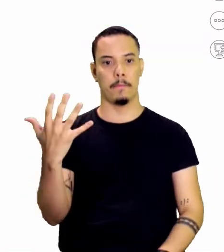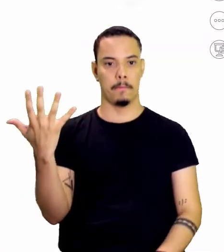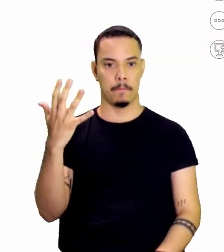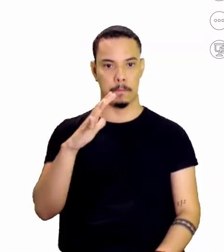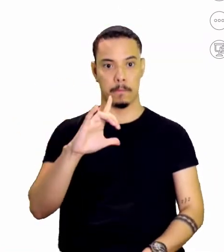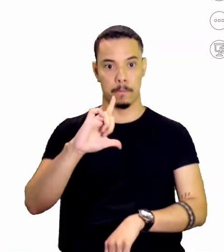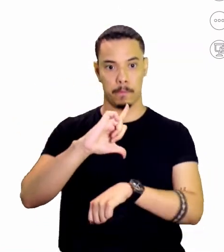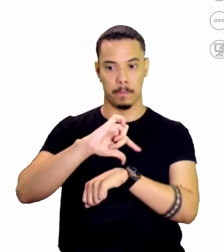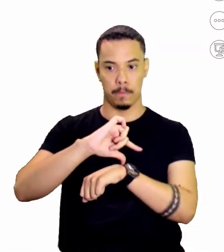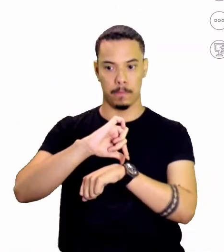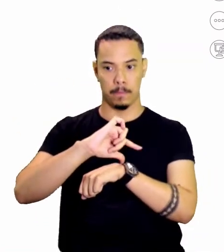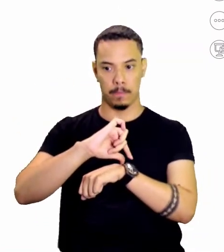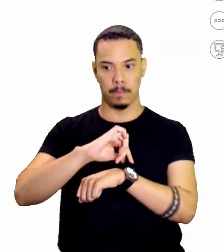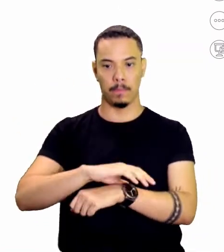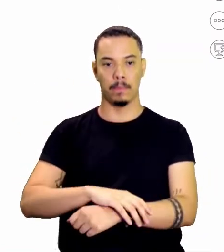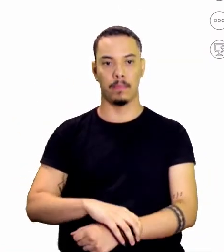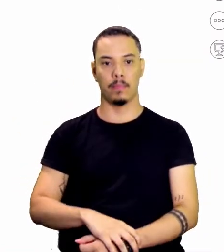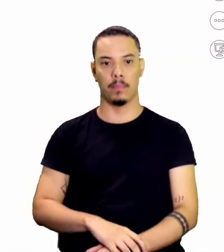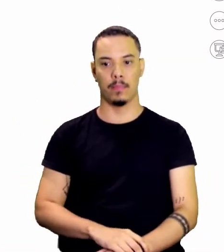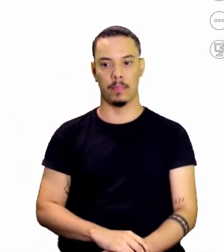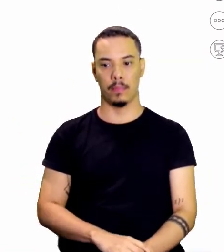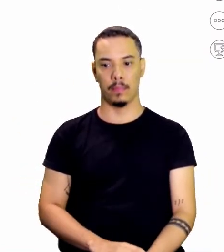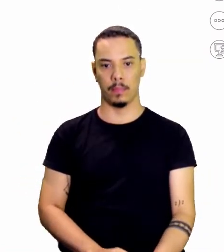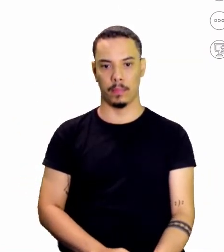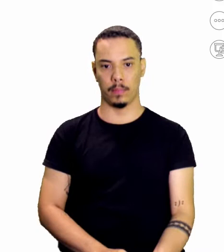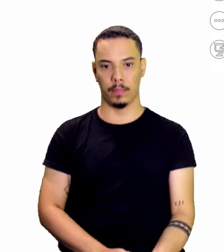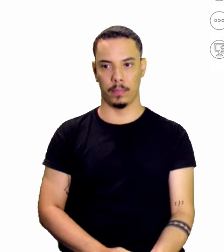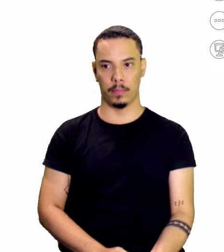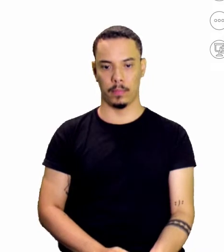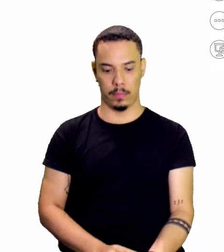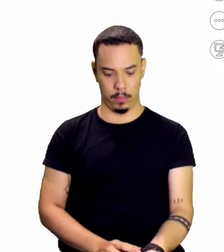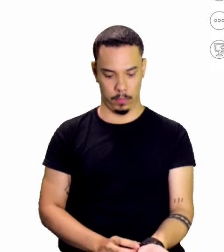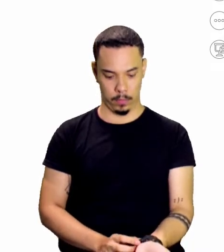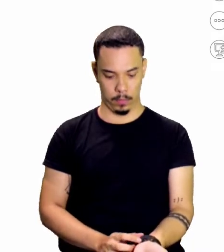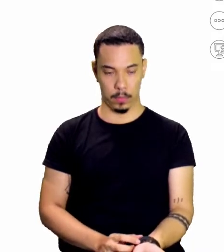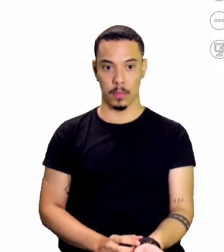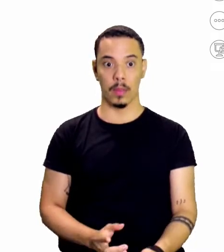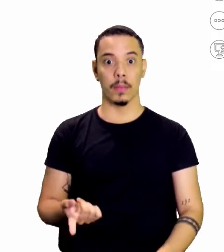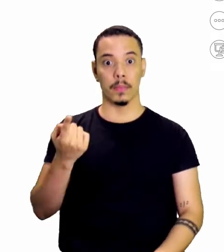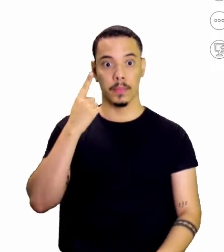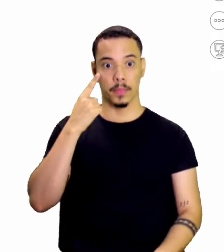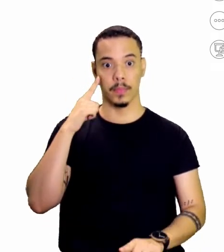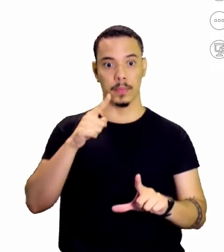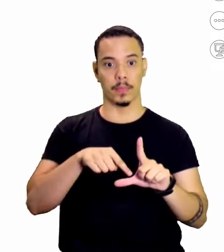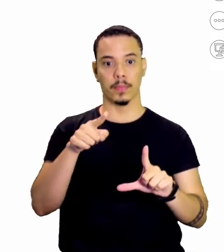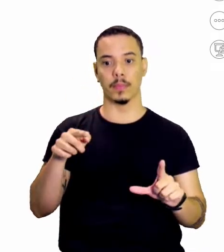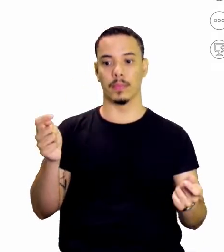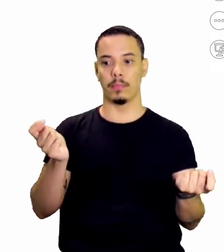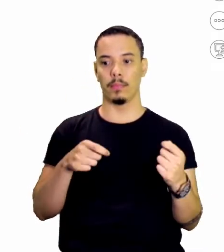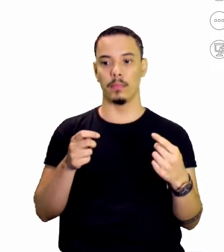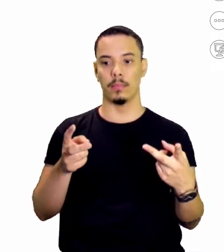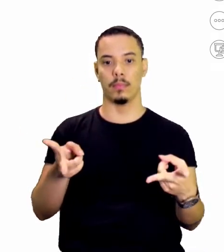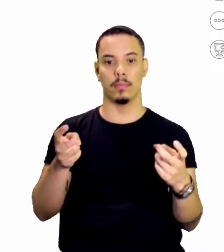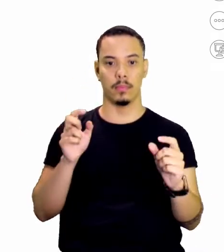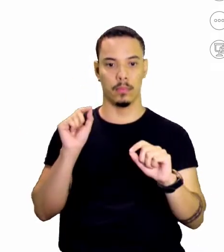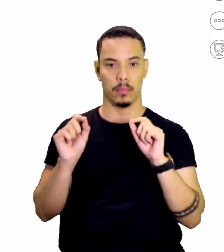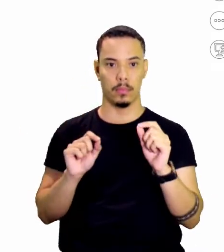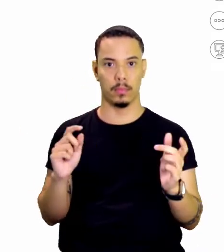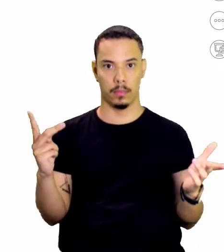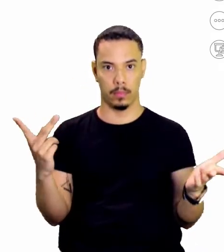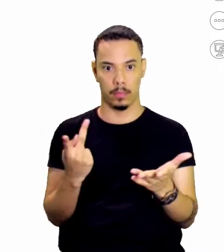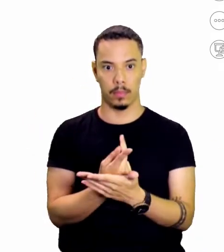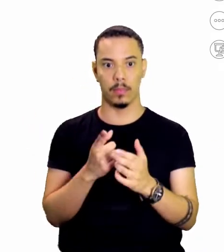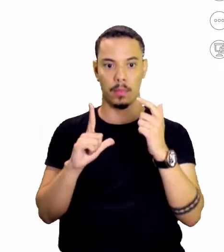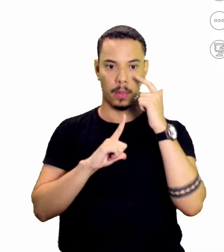em horas exatamente então aqui pessoal Olha só olhando esse gráfico nós podemos perceber que ele saiu